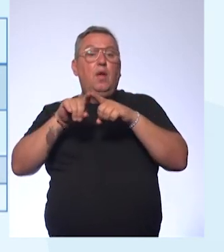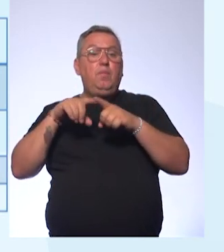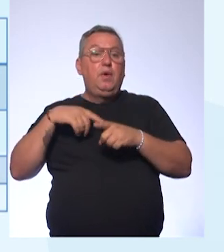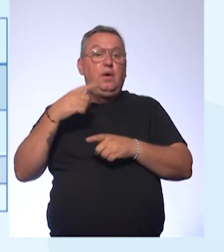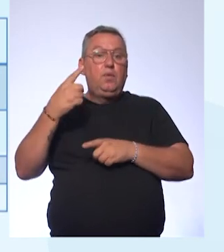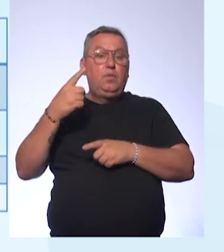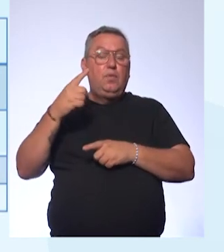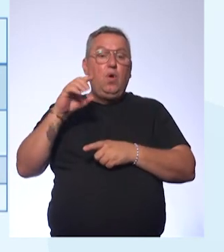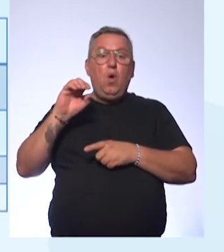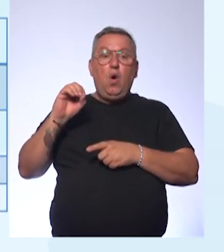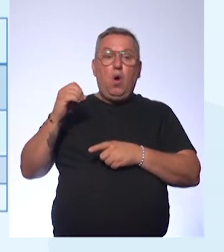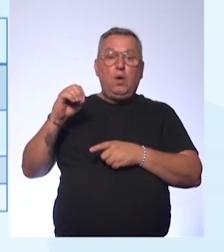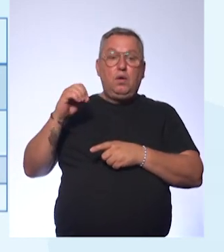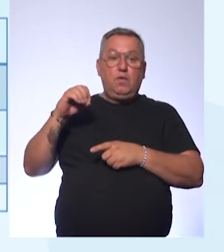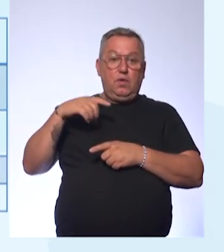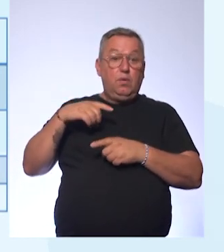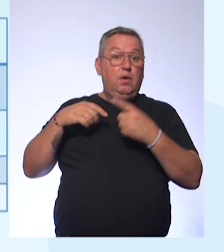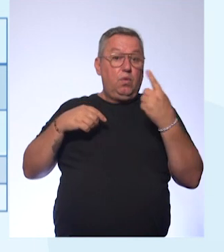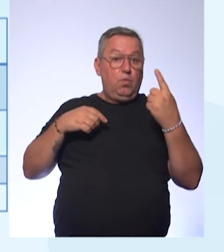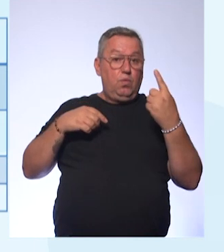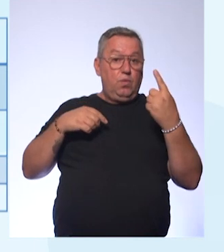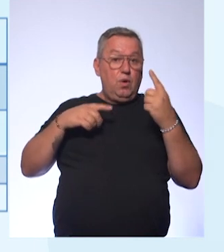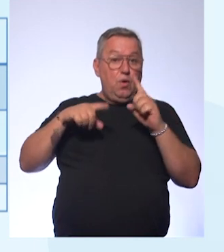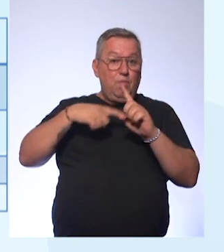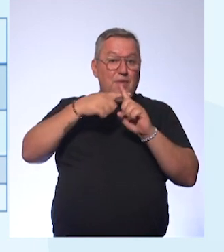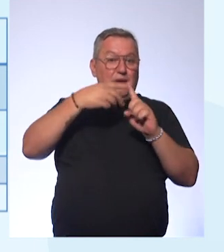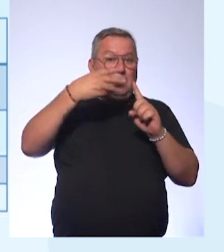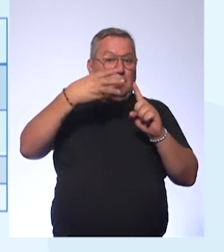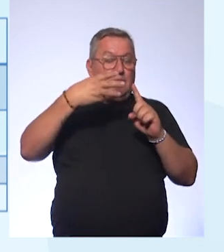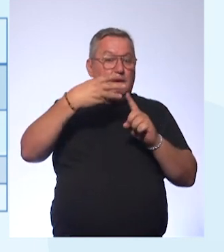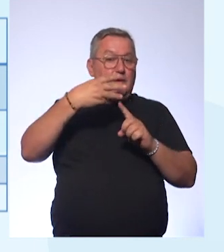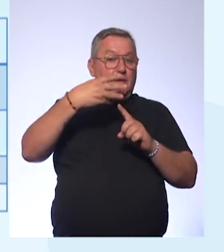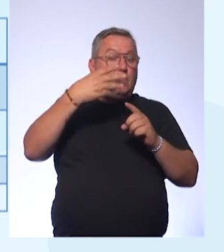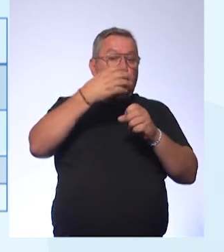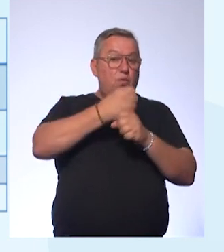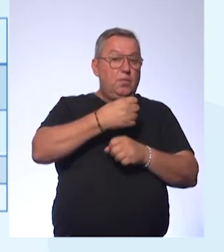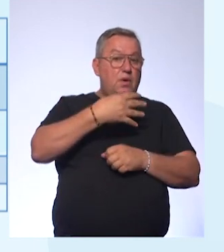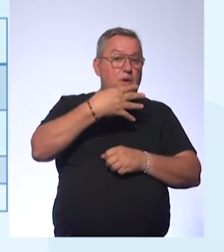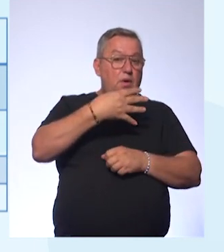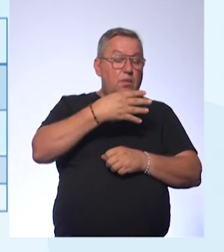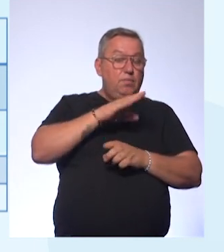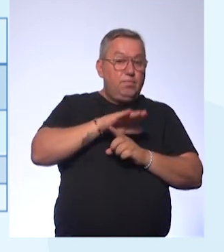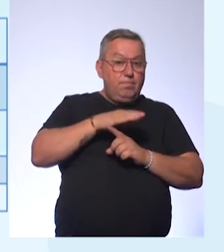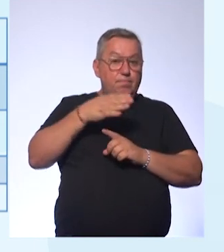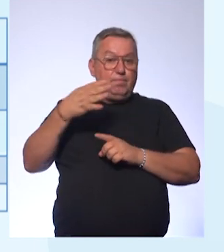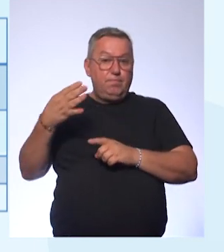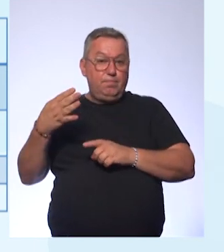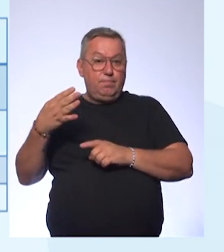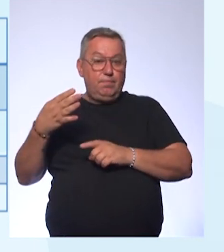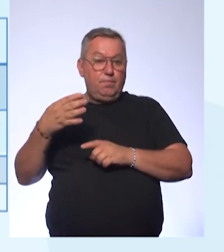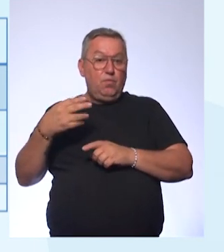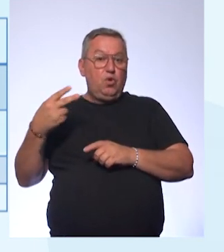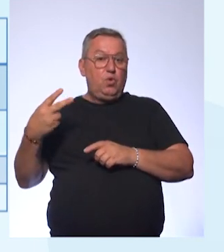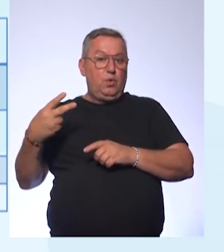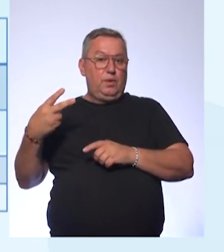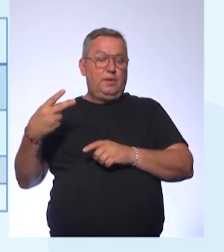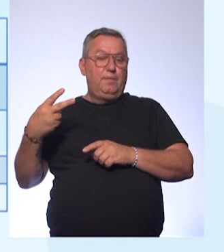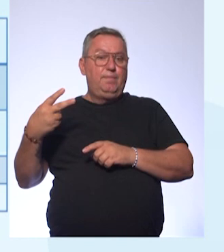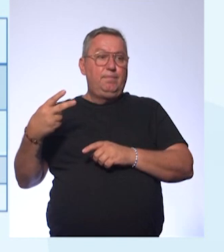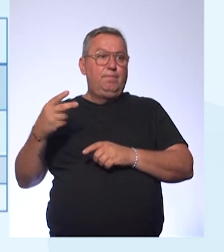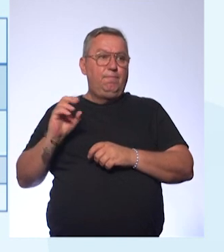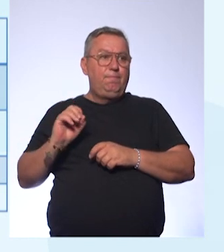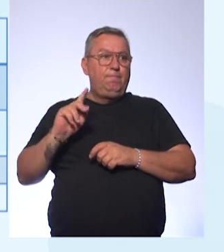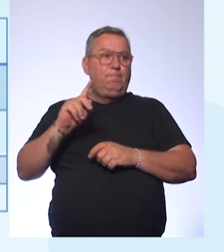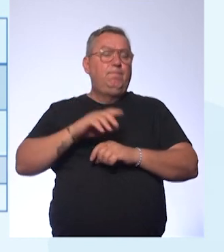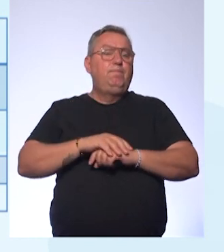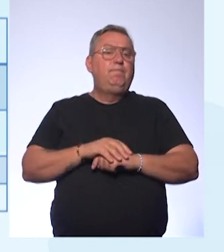O oxigênio eu tenho 1, mais 3, 4. Do lado de cá eu tenho apenas 2,